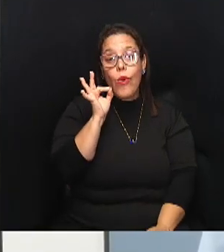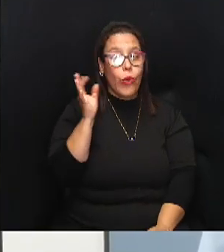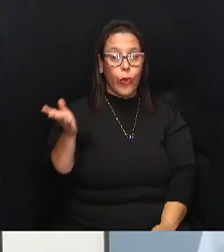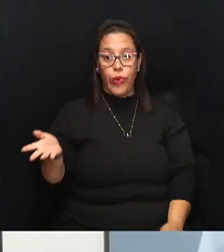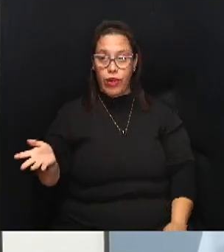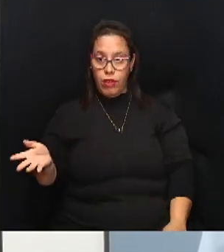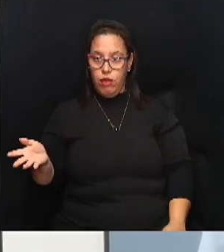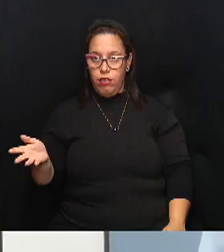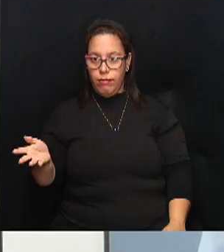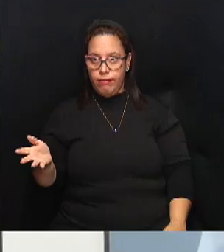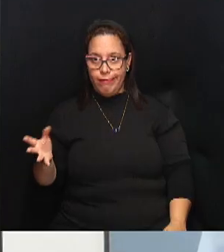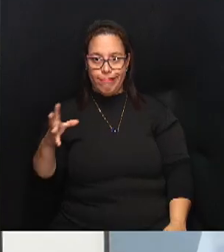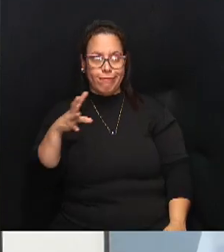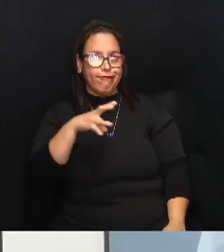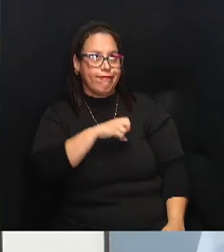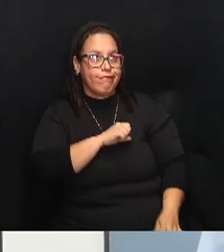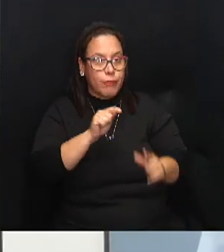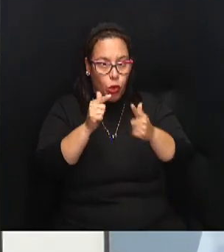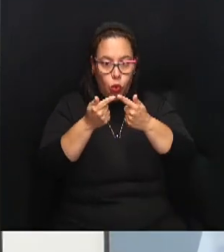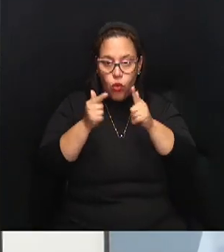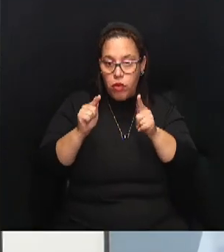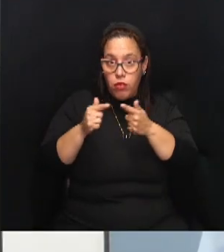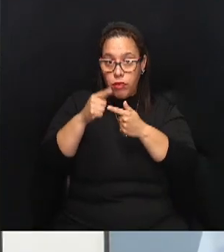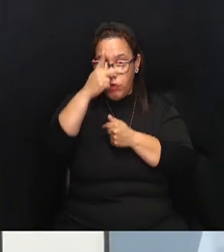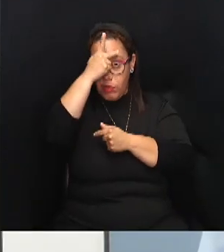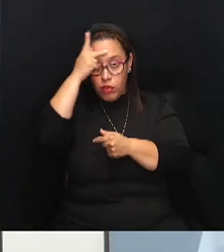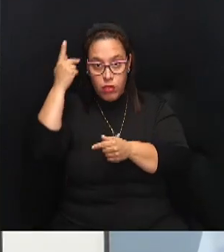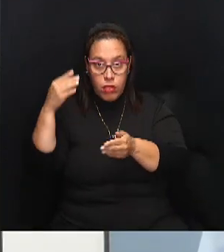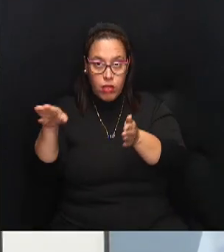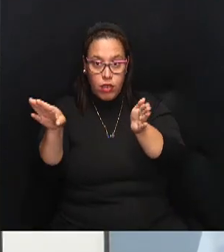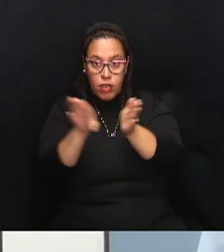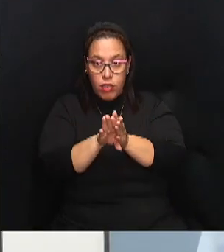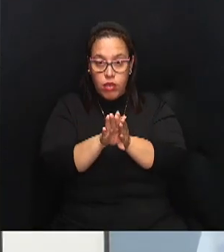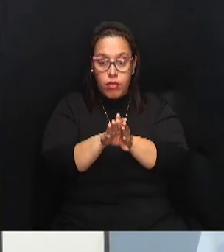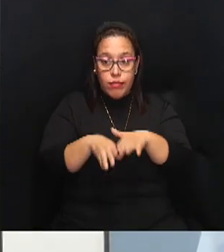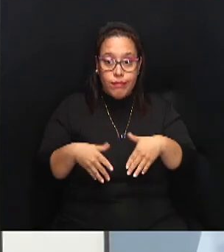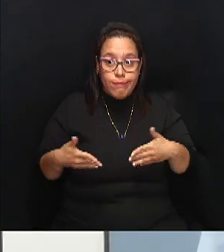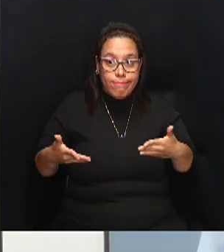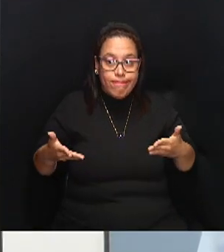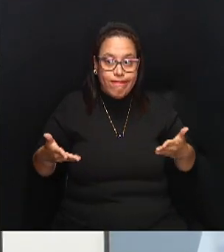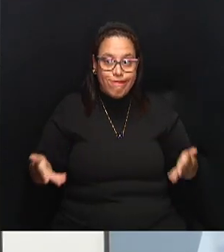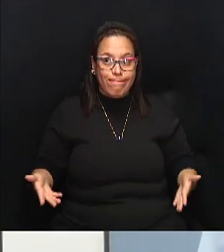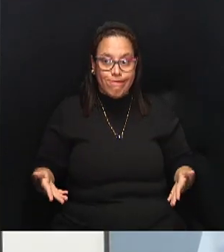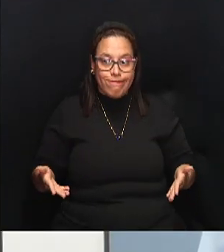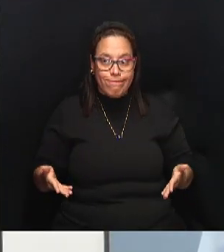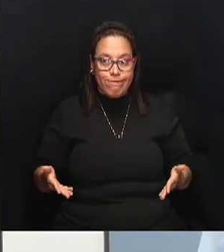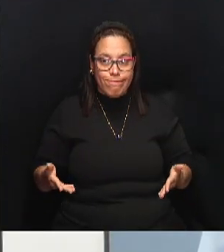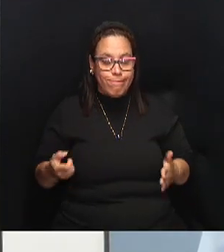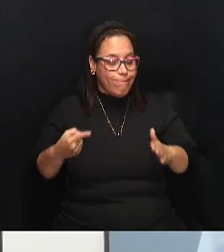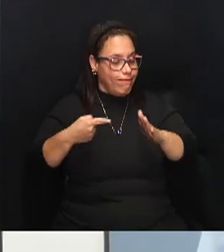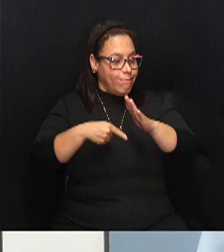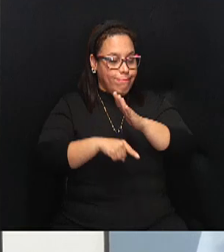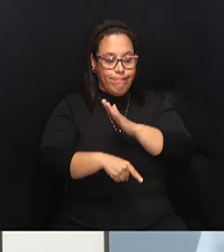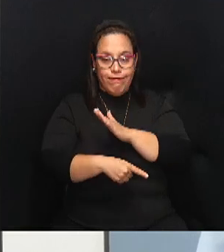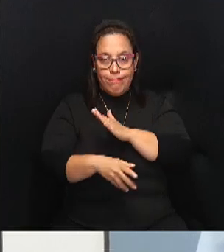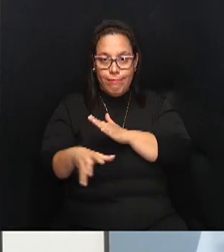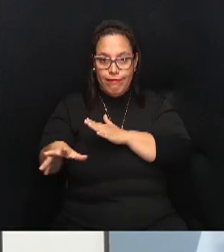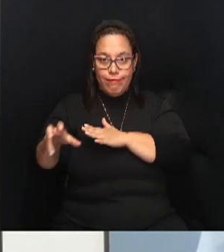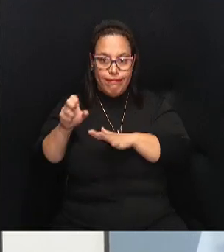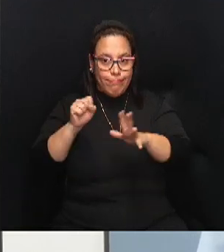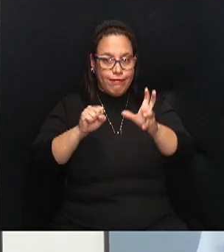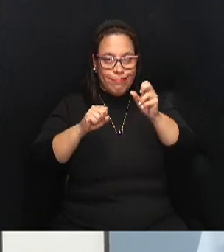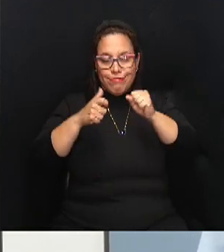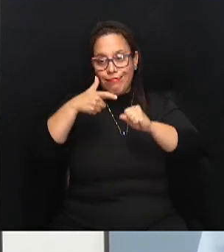que alguns grupos fazem, a pessoa depois entra numa situação dessa e entra num abismo, que um abismo puxa o outro, a